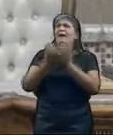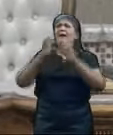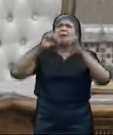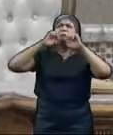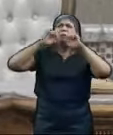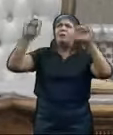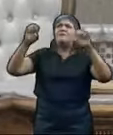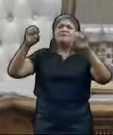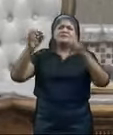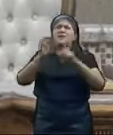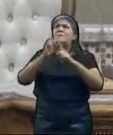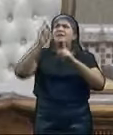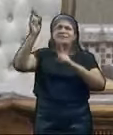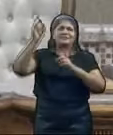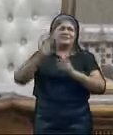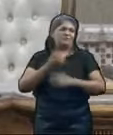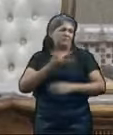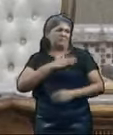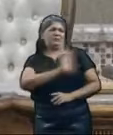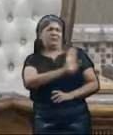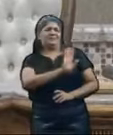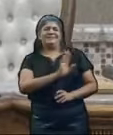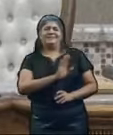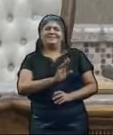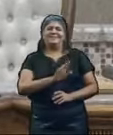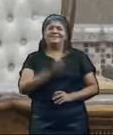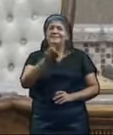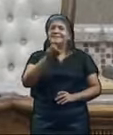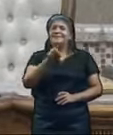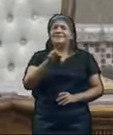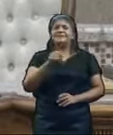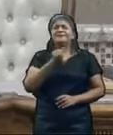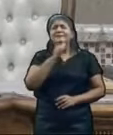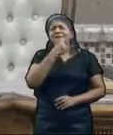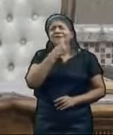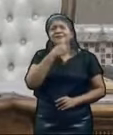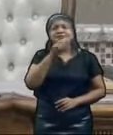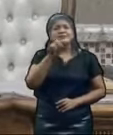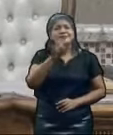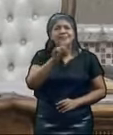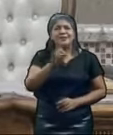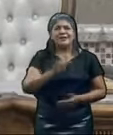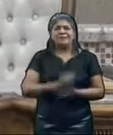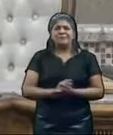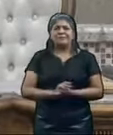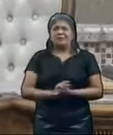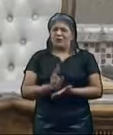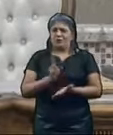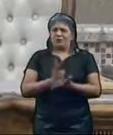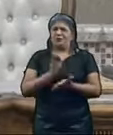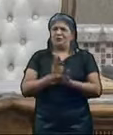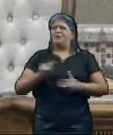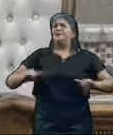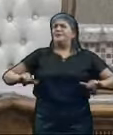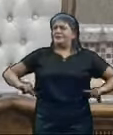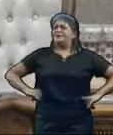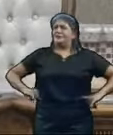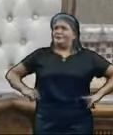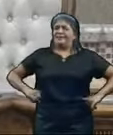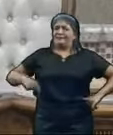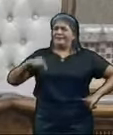da palavra de Deus e aqueles que assim sofrem deve se algo é gran